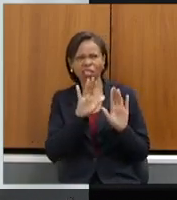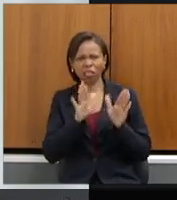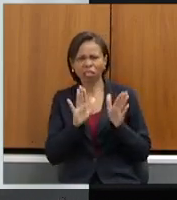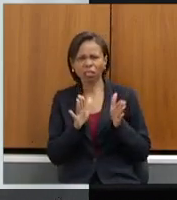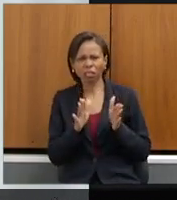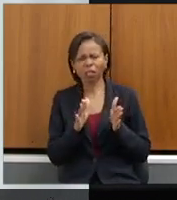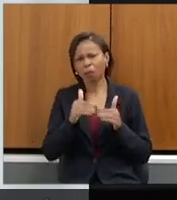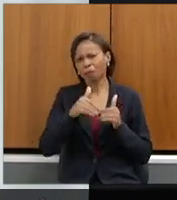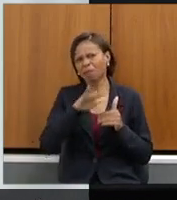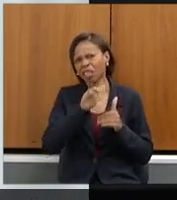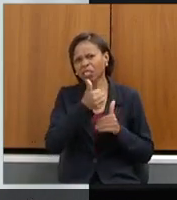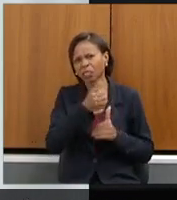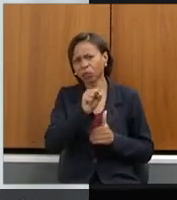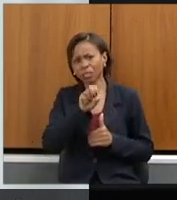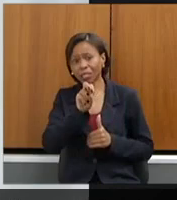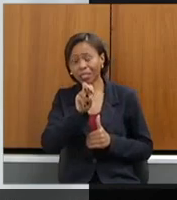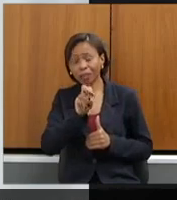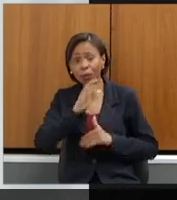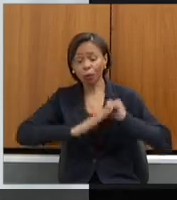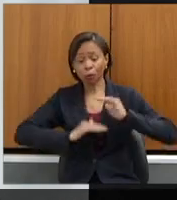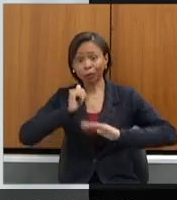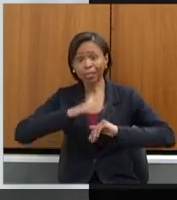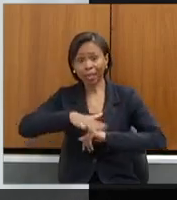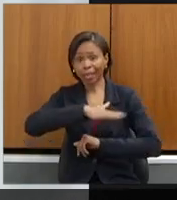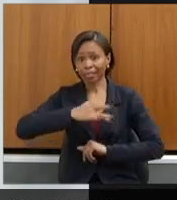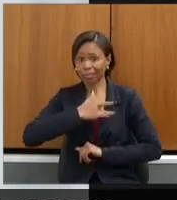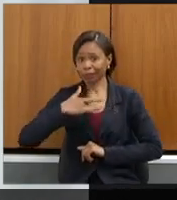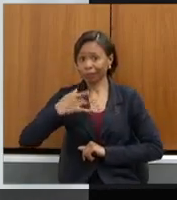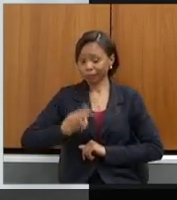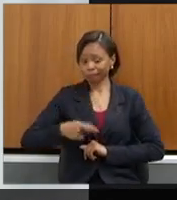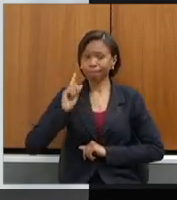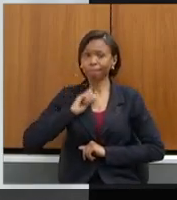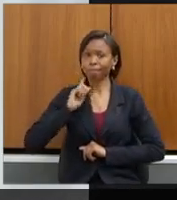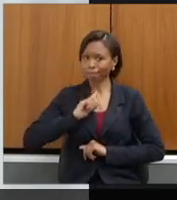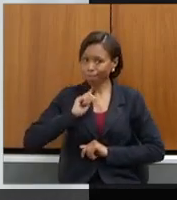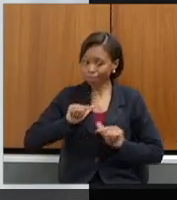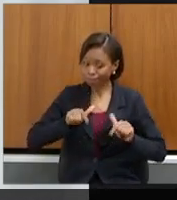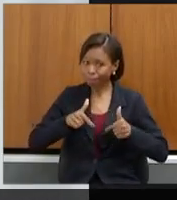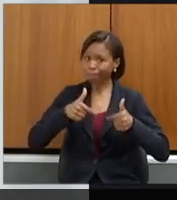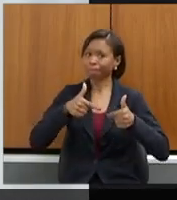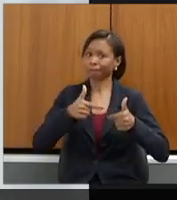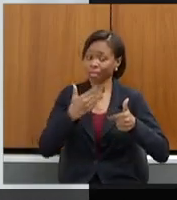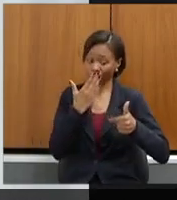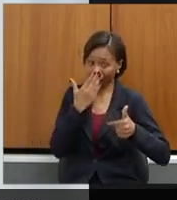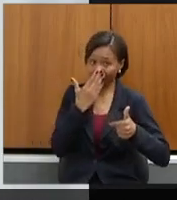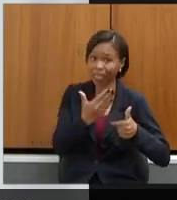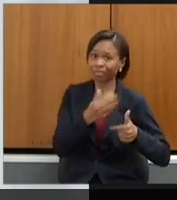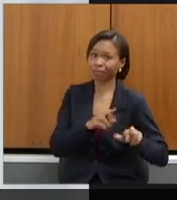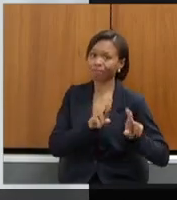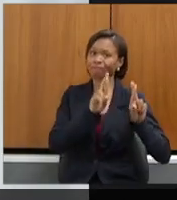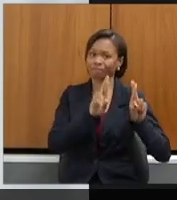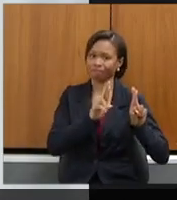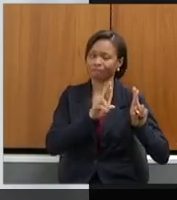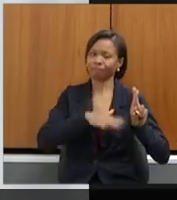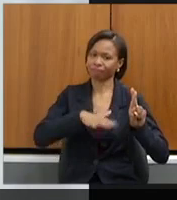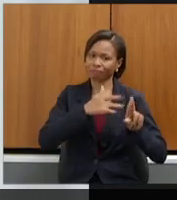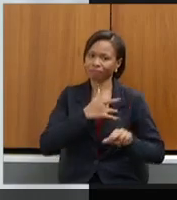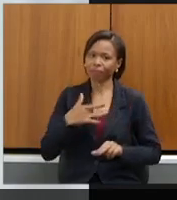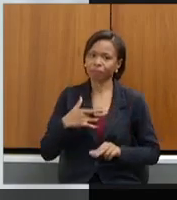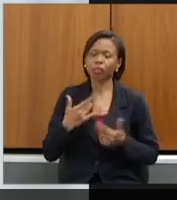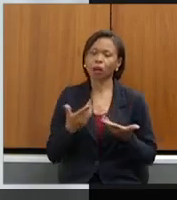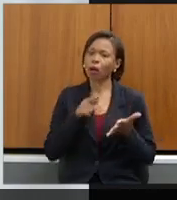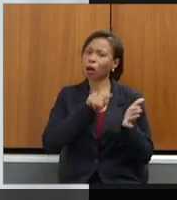aí o hábito de mais de 185 profissionais da saúde em Minas Gerais que atuam na linha de frente então Presidente Essas são